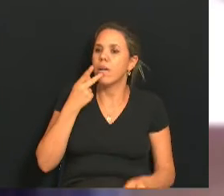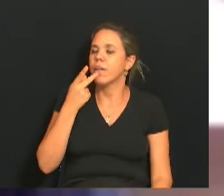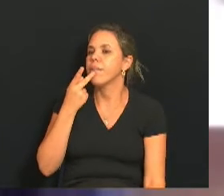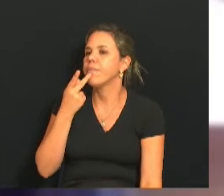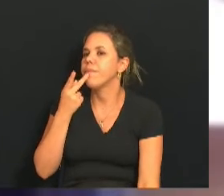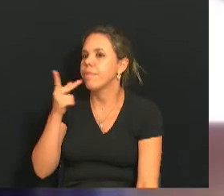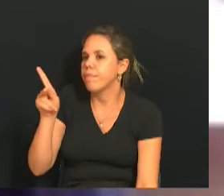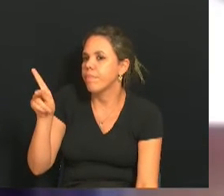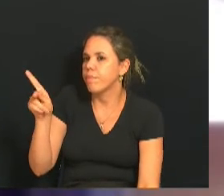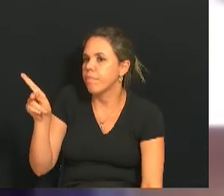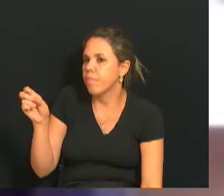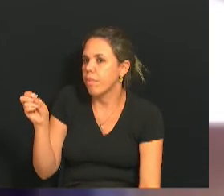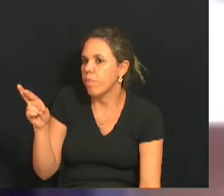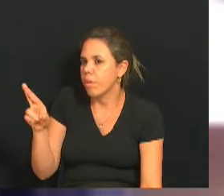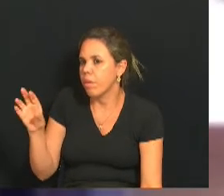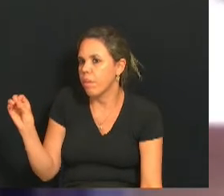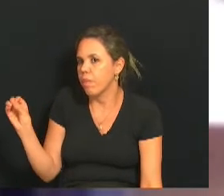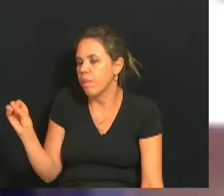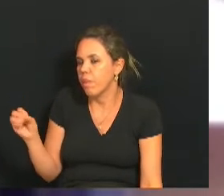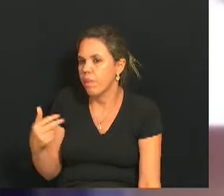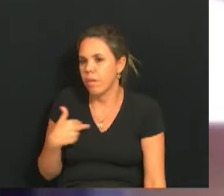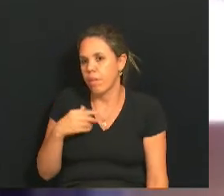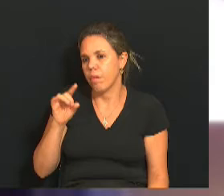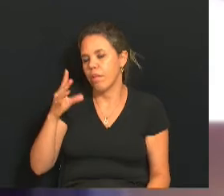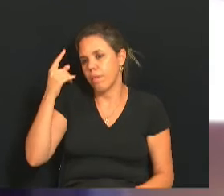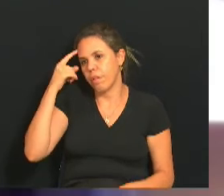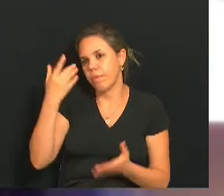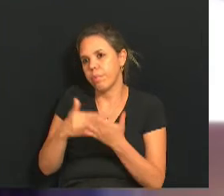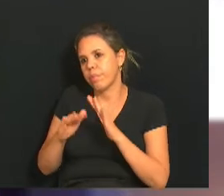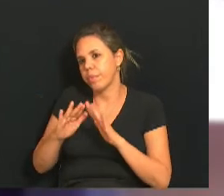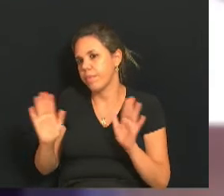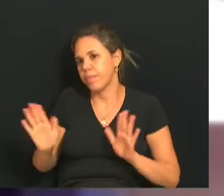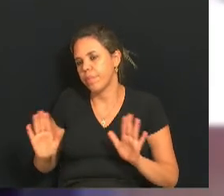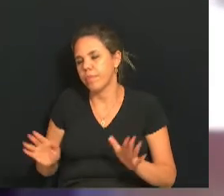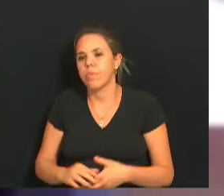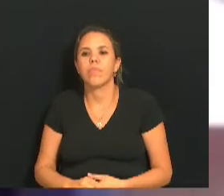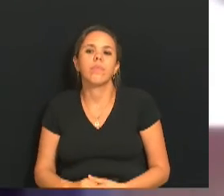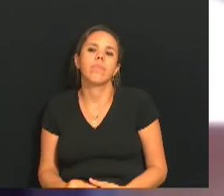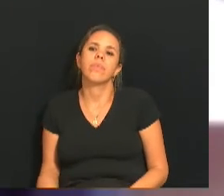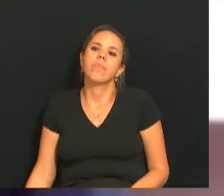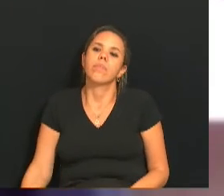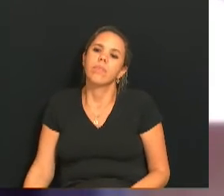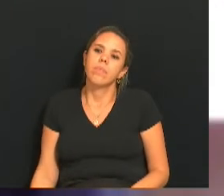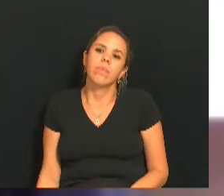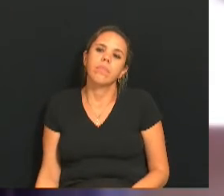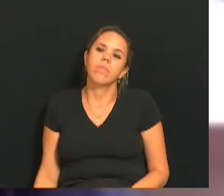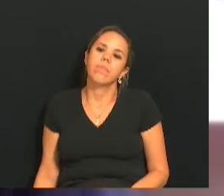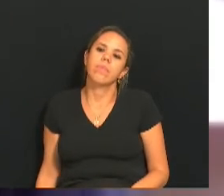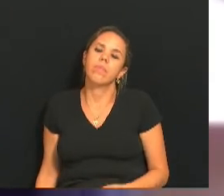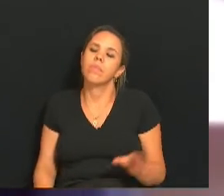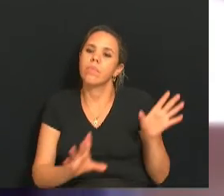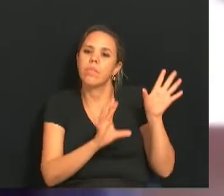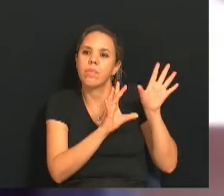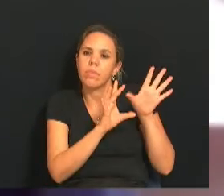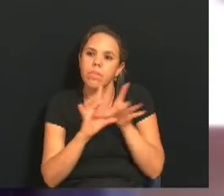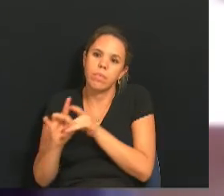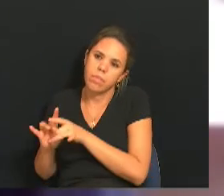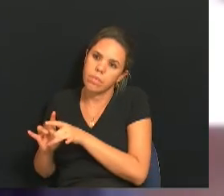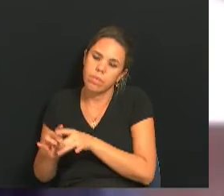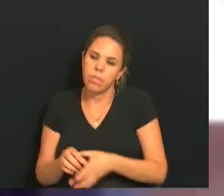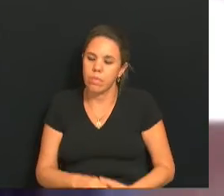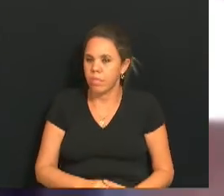Pedro. A gente não pode só pensar na escola e tudo mais, a gente tem que pensar realmente no contexto.